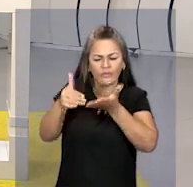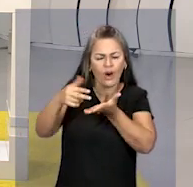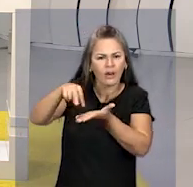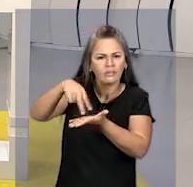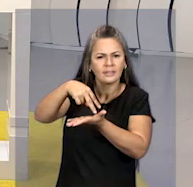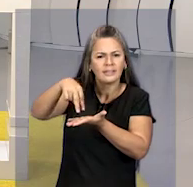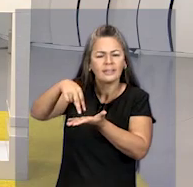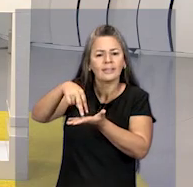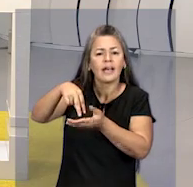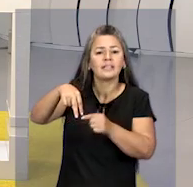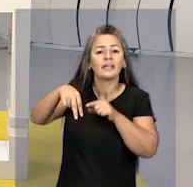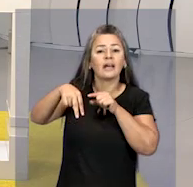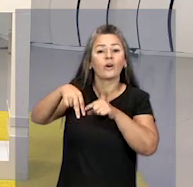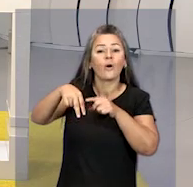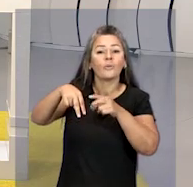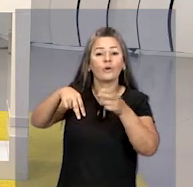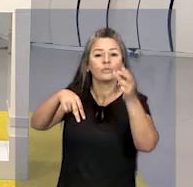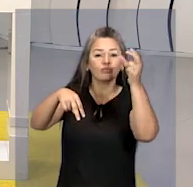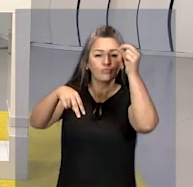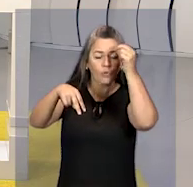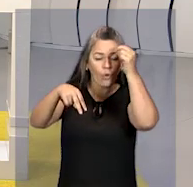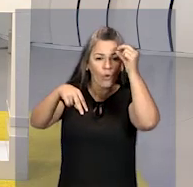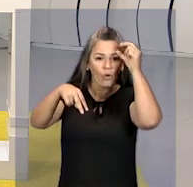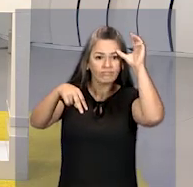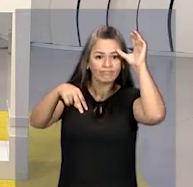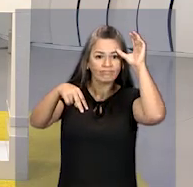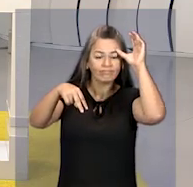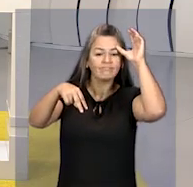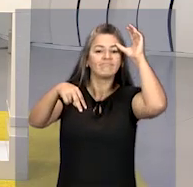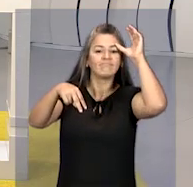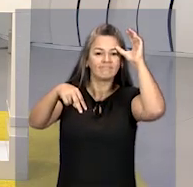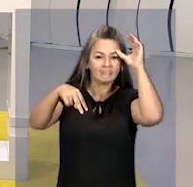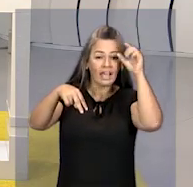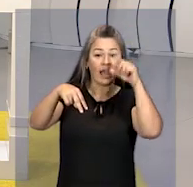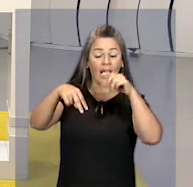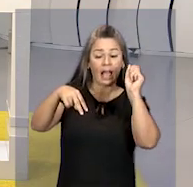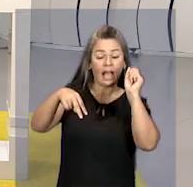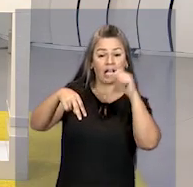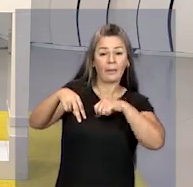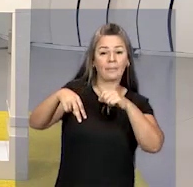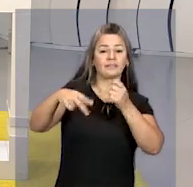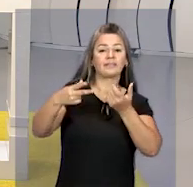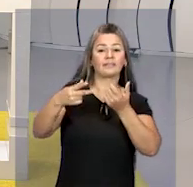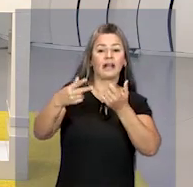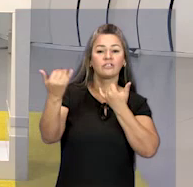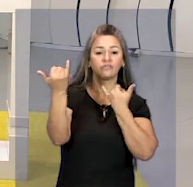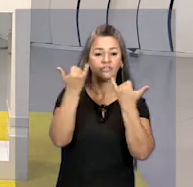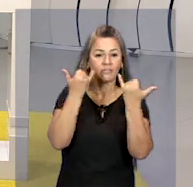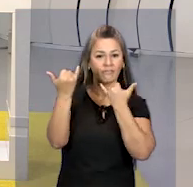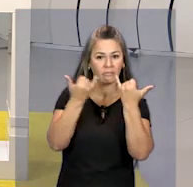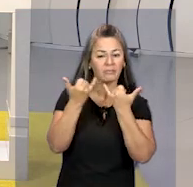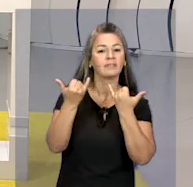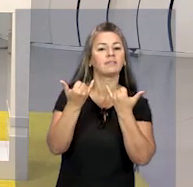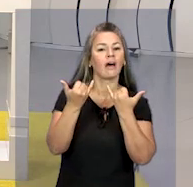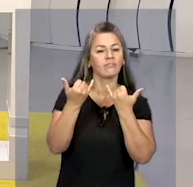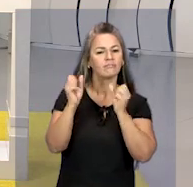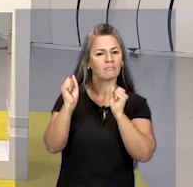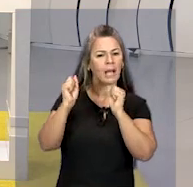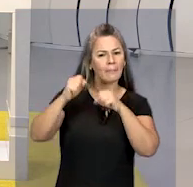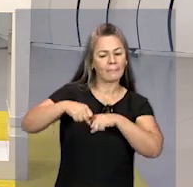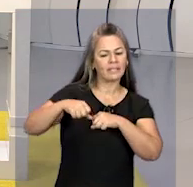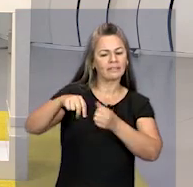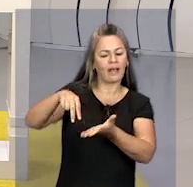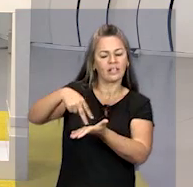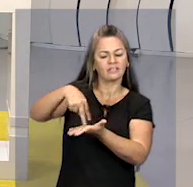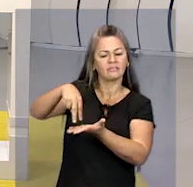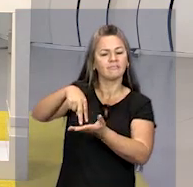pouco do que a dança pode oferecer para a formação humana, para a formação do indivíduo, uma formação intelectual, falar também da dança como